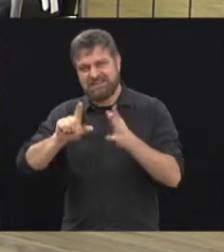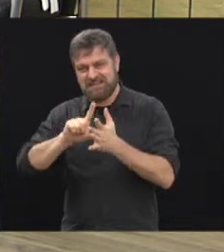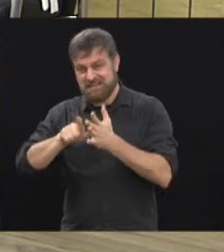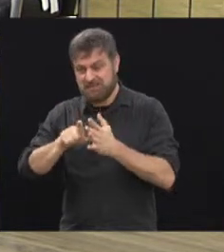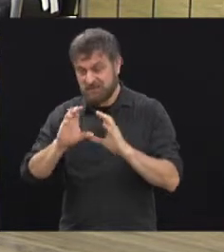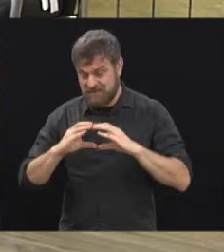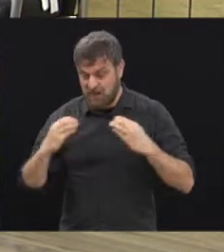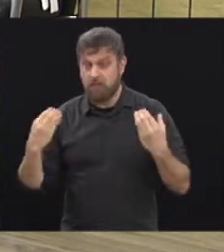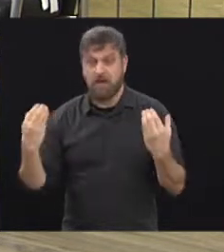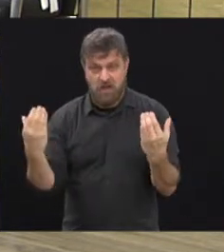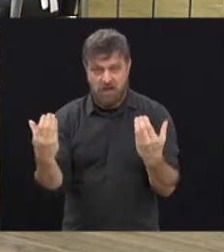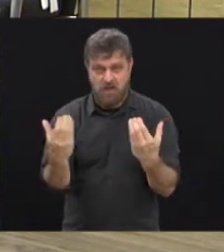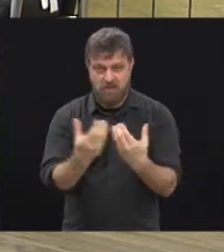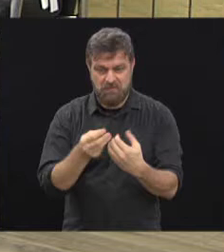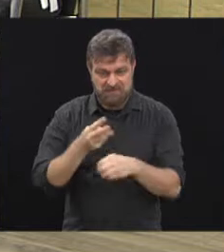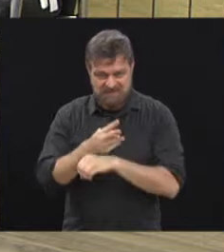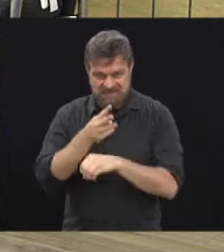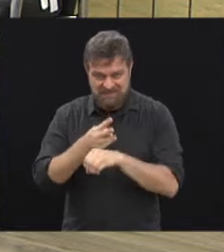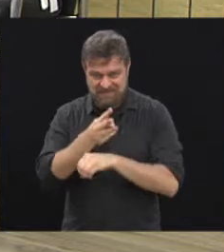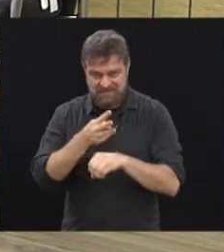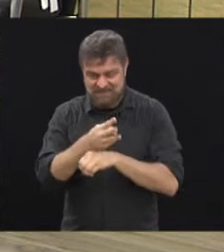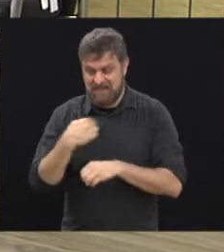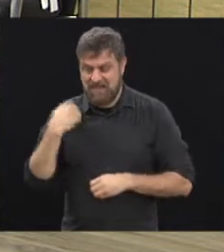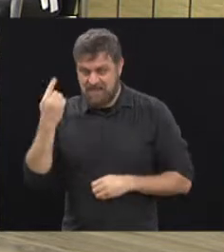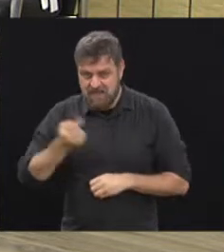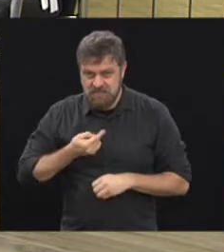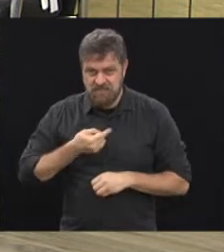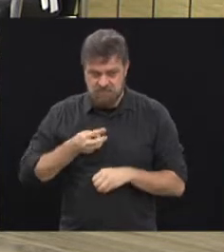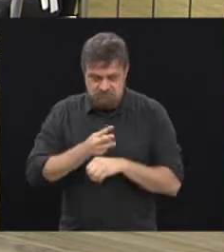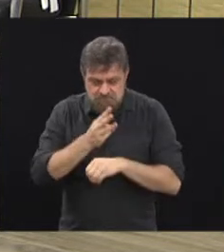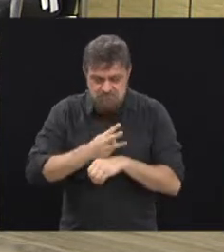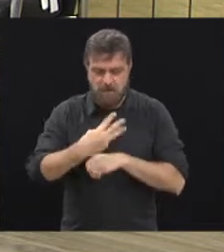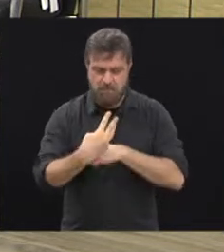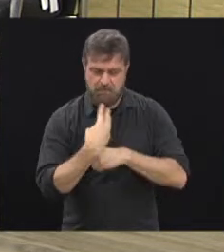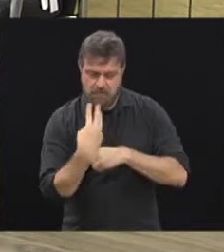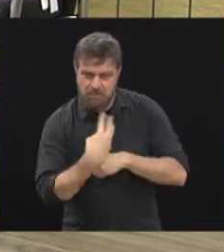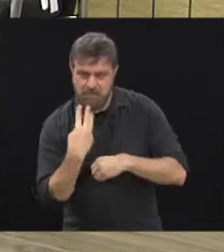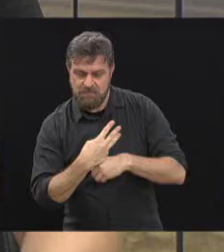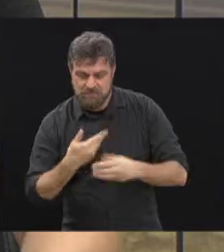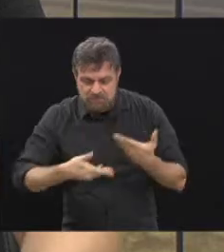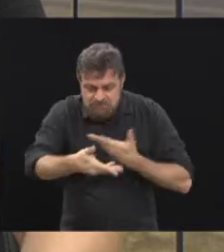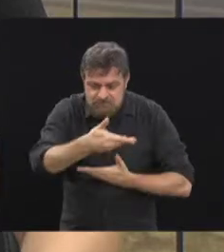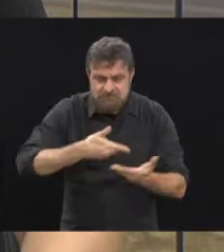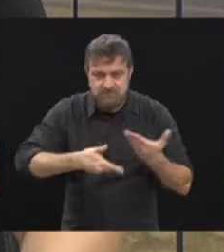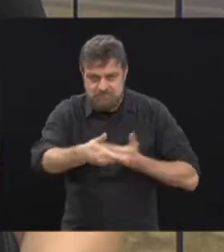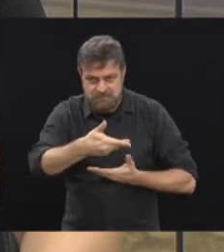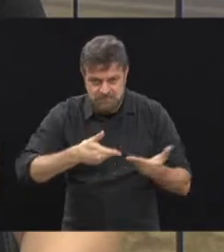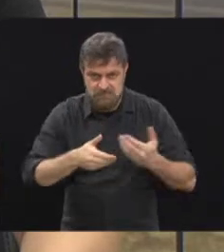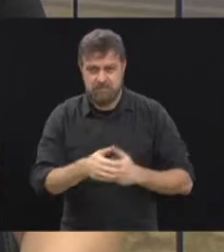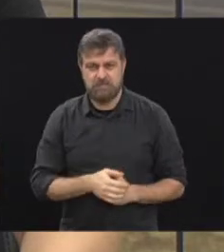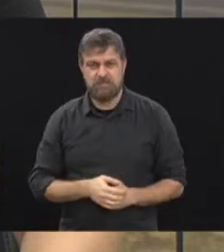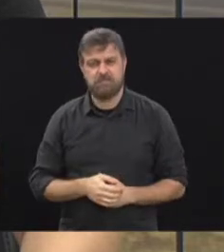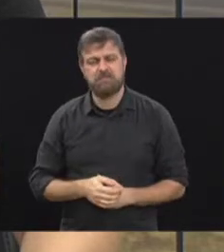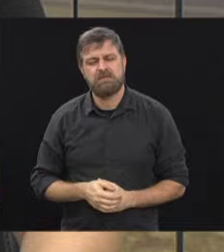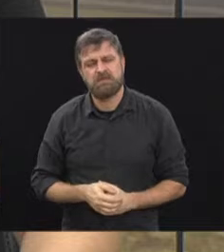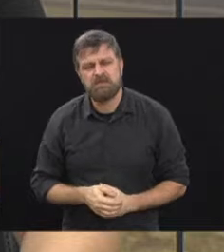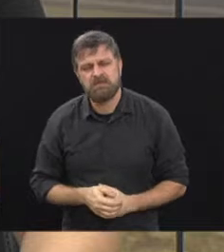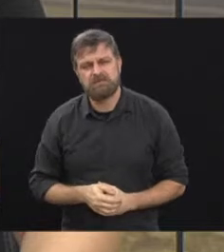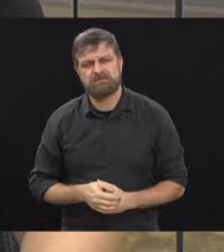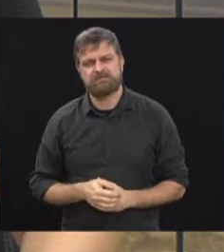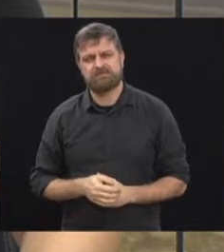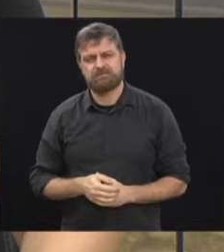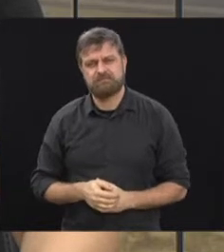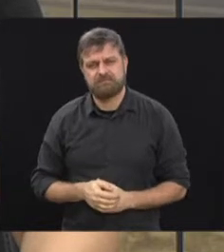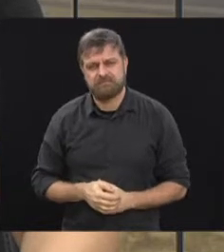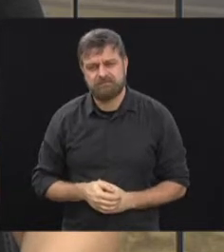uma comunidade, a gente tem uma comunidade online, onde a gente conversa e troca essas informações com eles. Mas